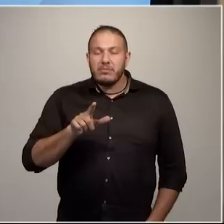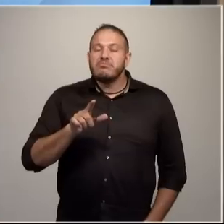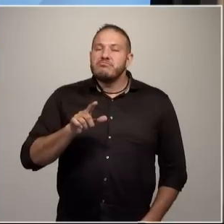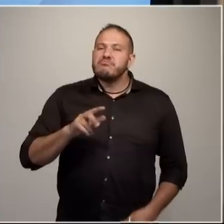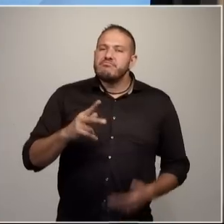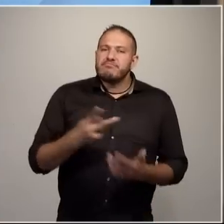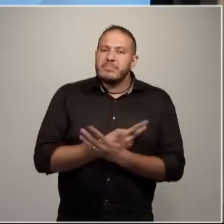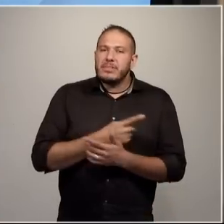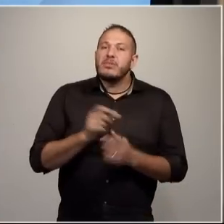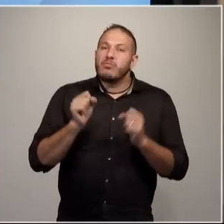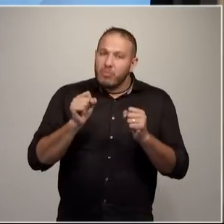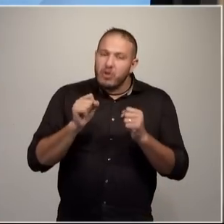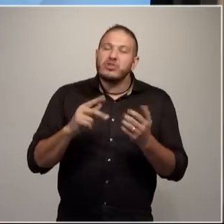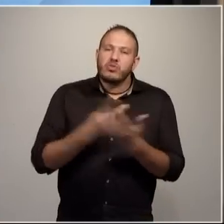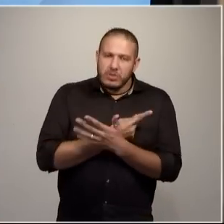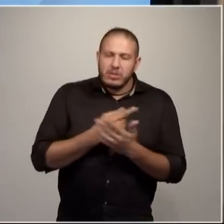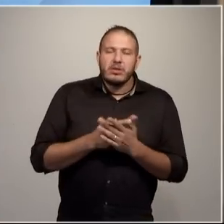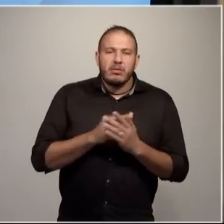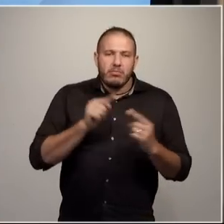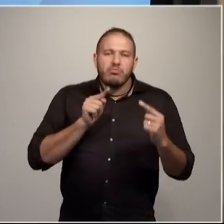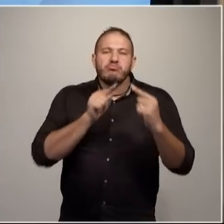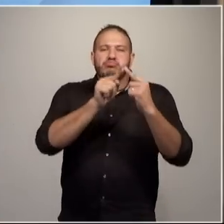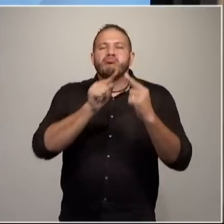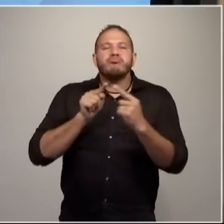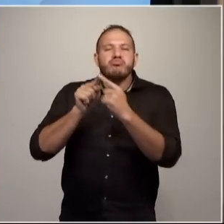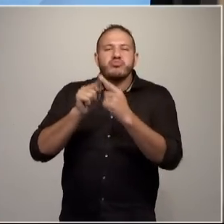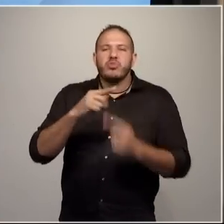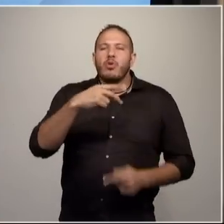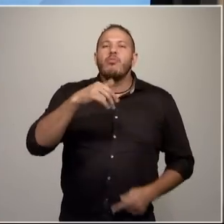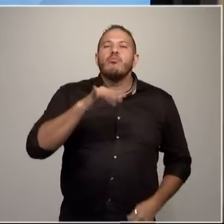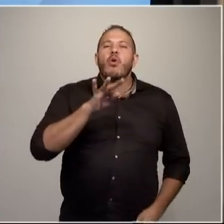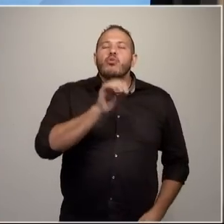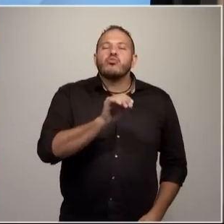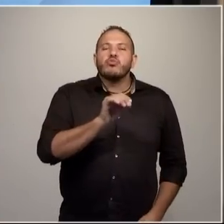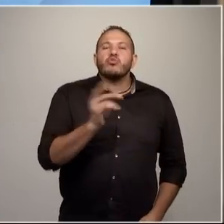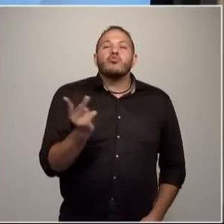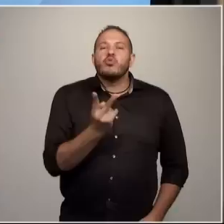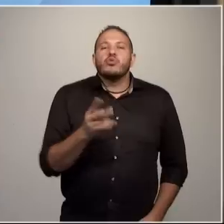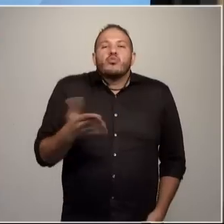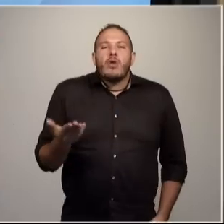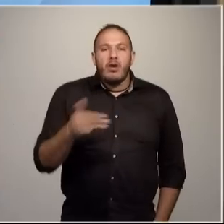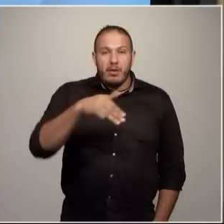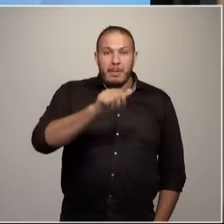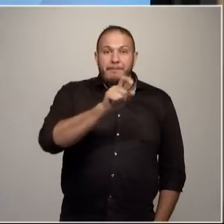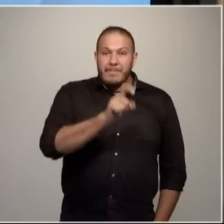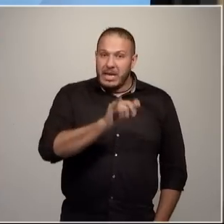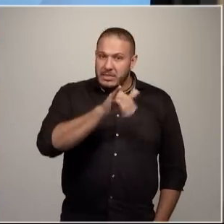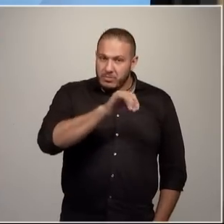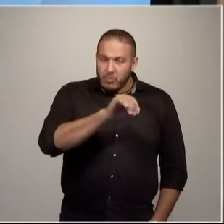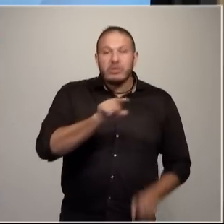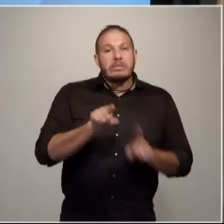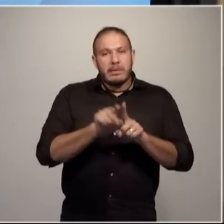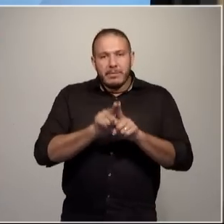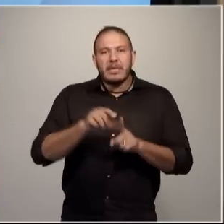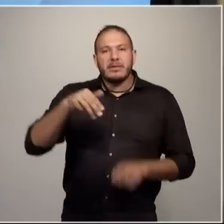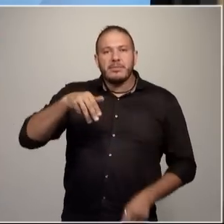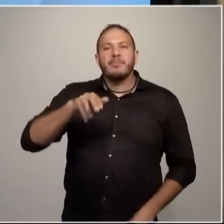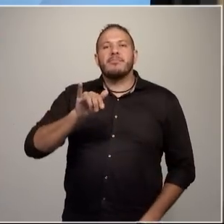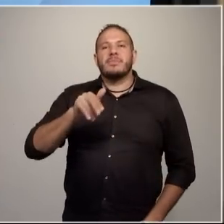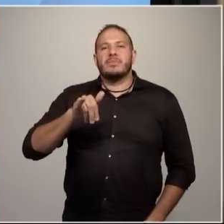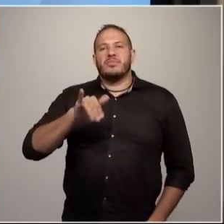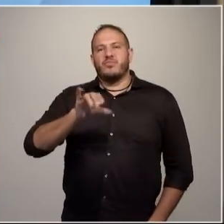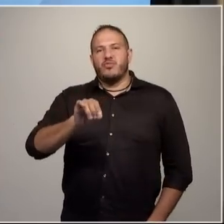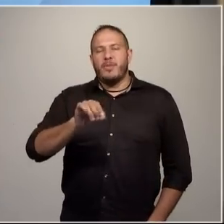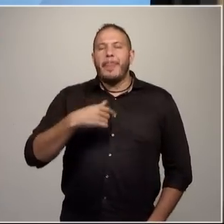são candidatos a pontos de máximo e de mínimo. E aí, o que a gente tem que analisar é